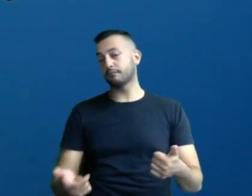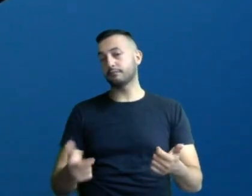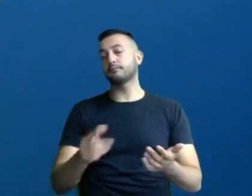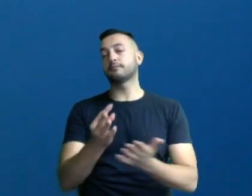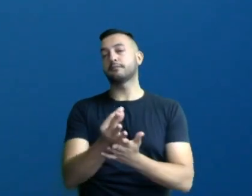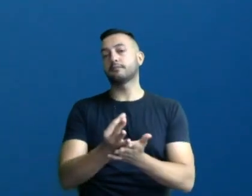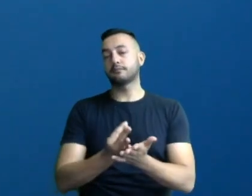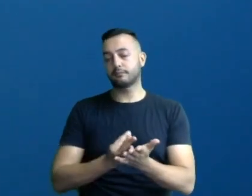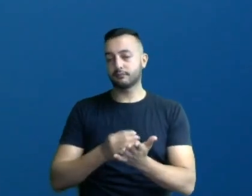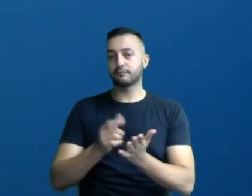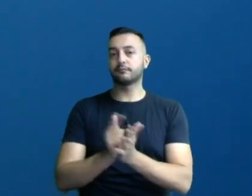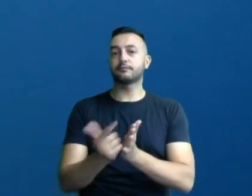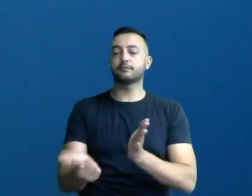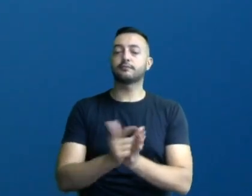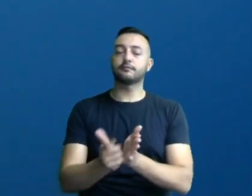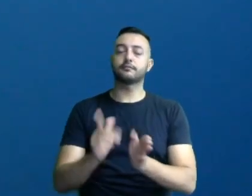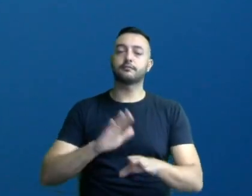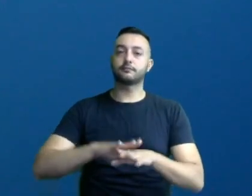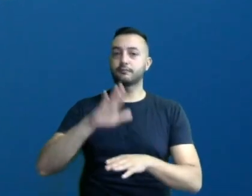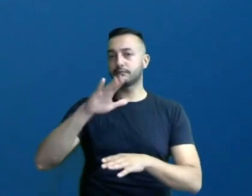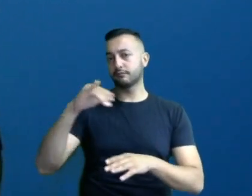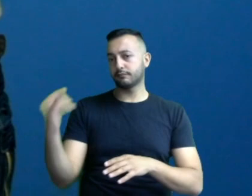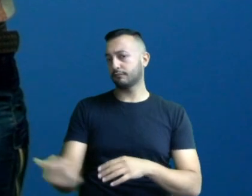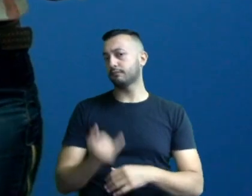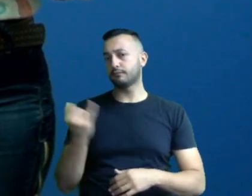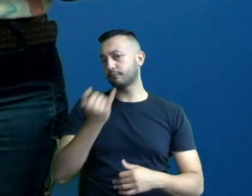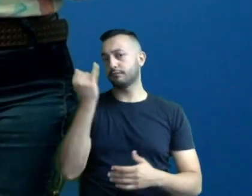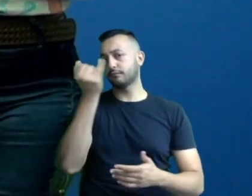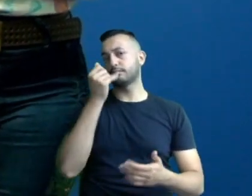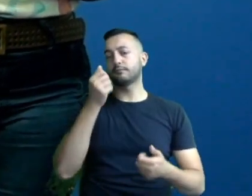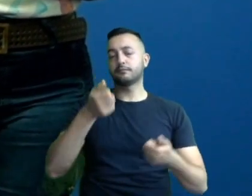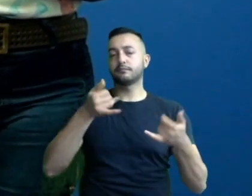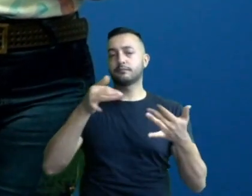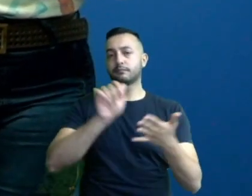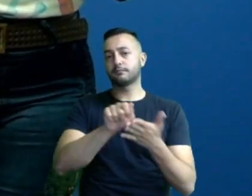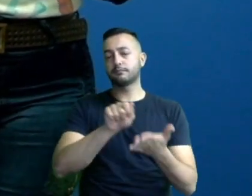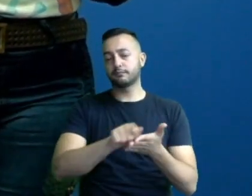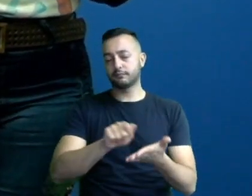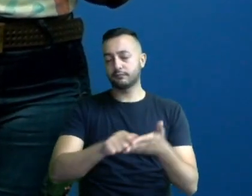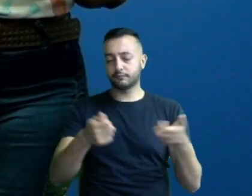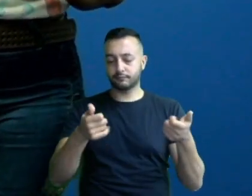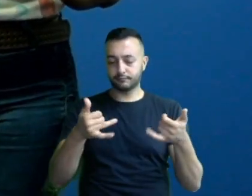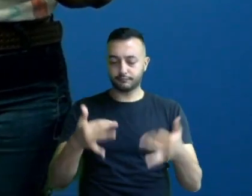devem conter as informações mais importantes que serão discorridas pelo autor.